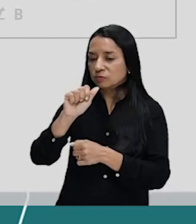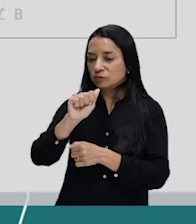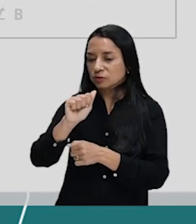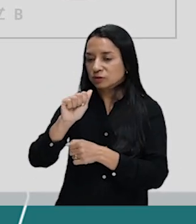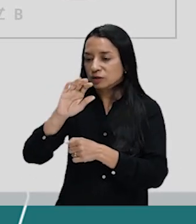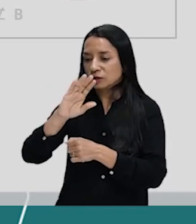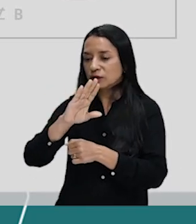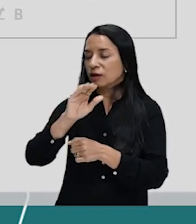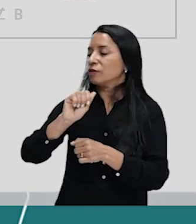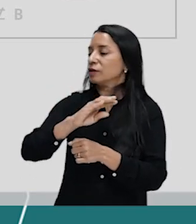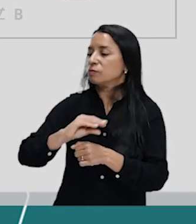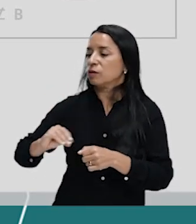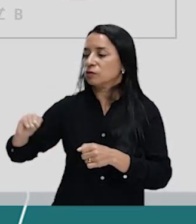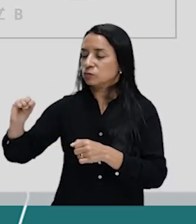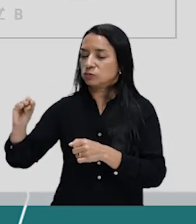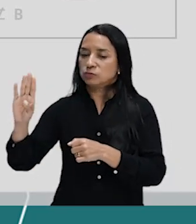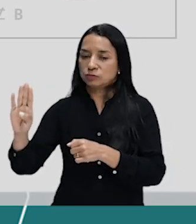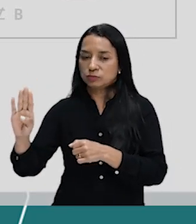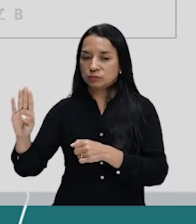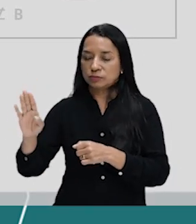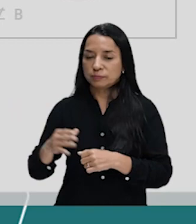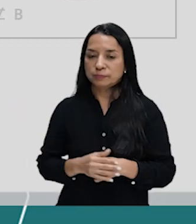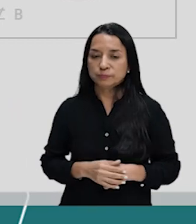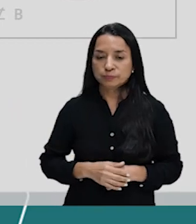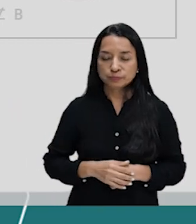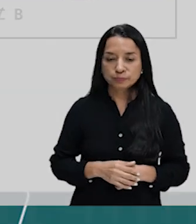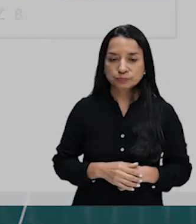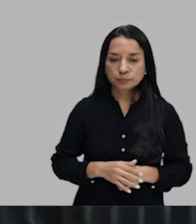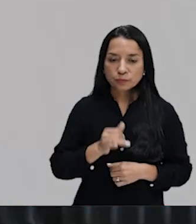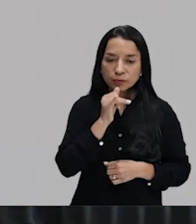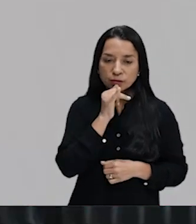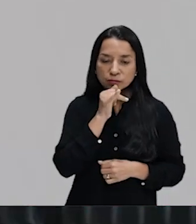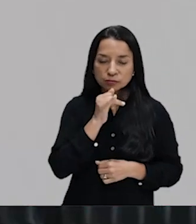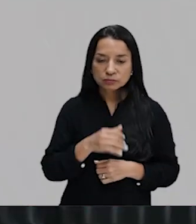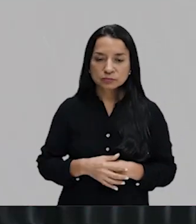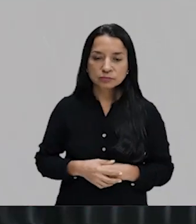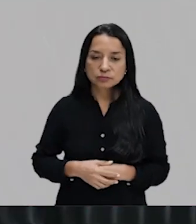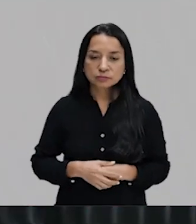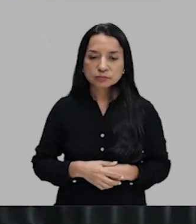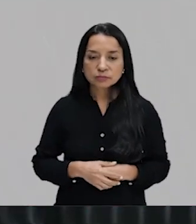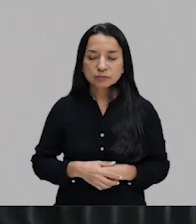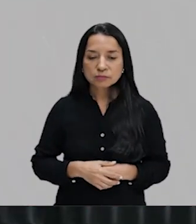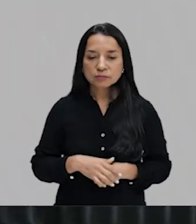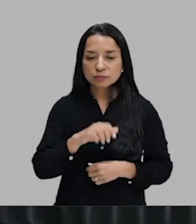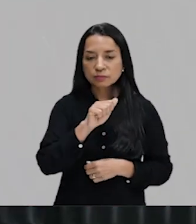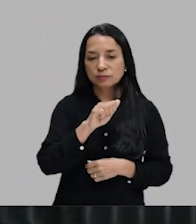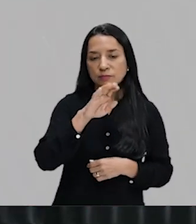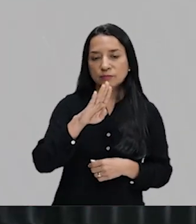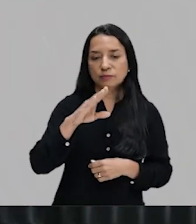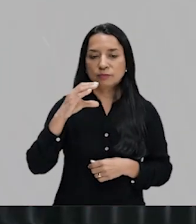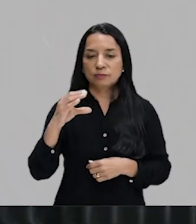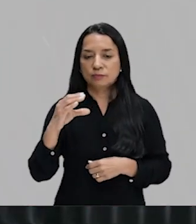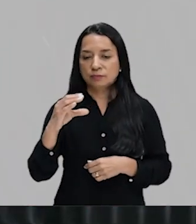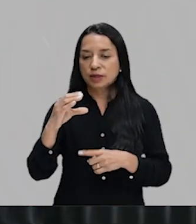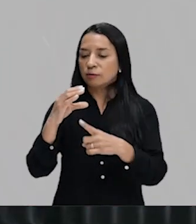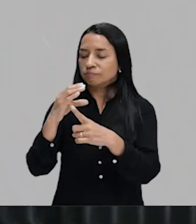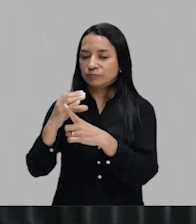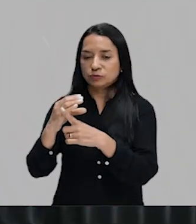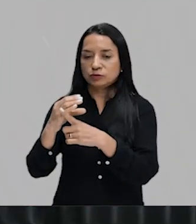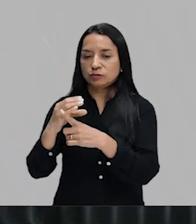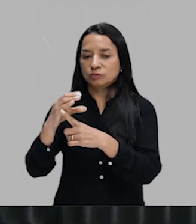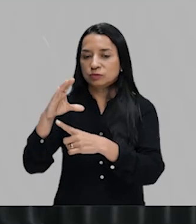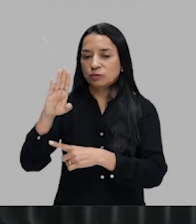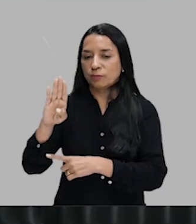duas representações, tá? Vamos ver exemplo disso, olha. ABC não está contido